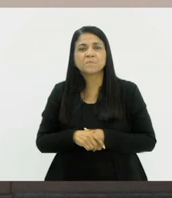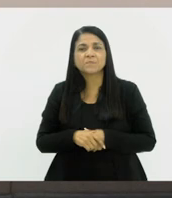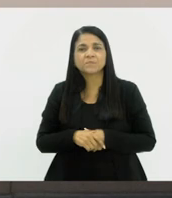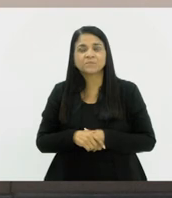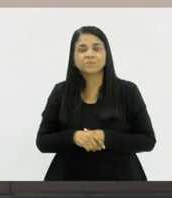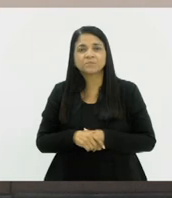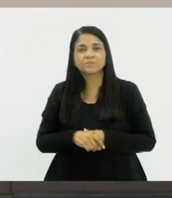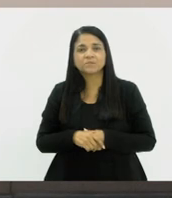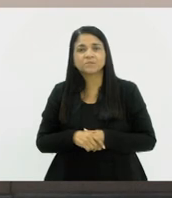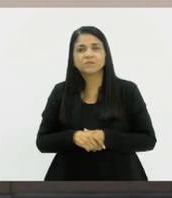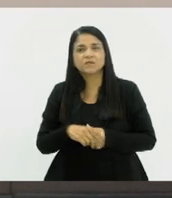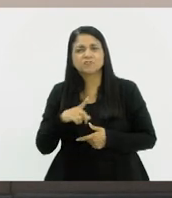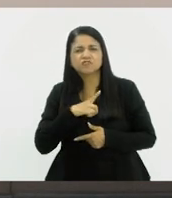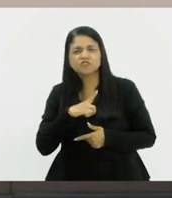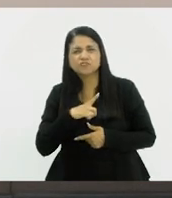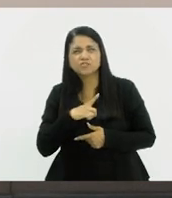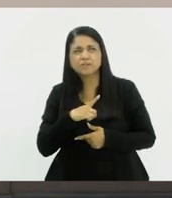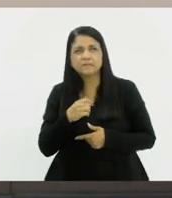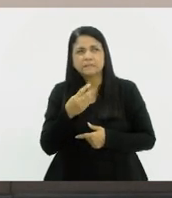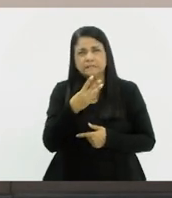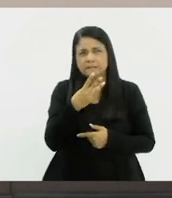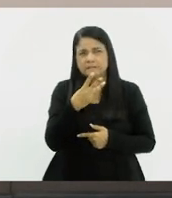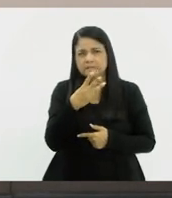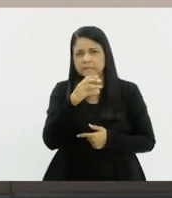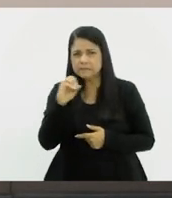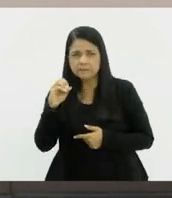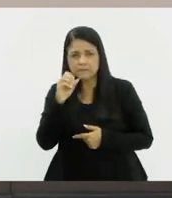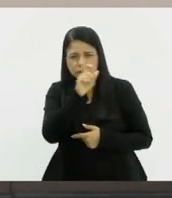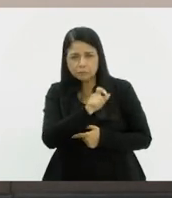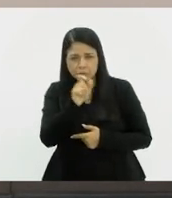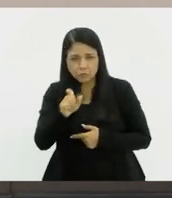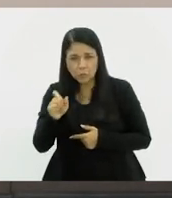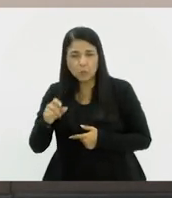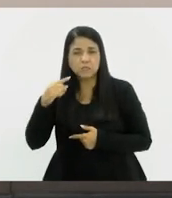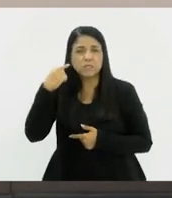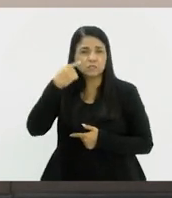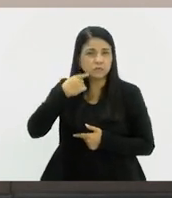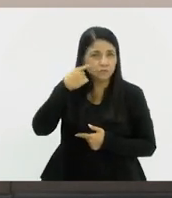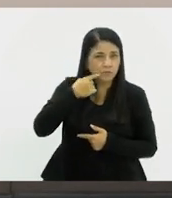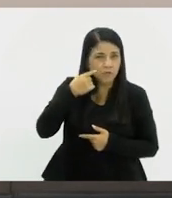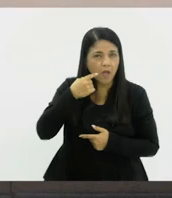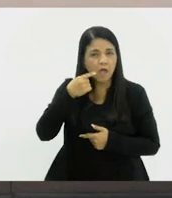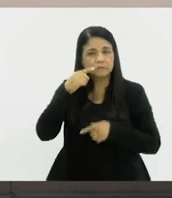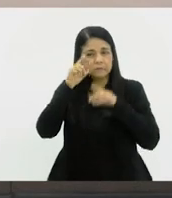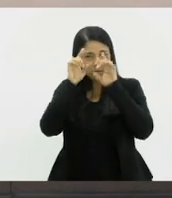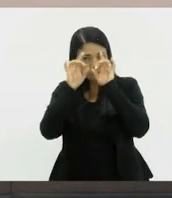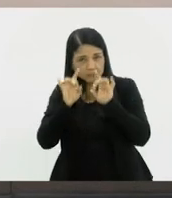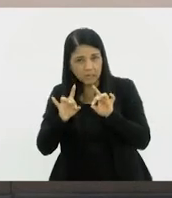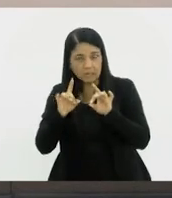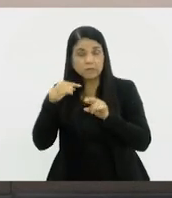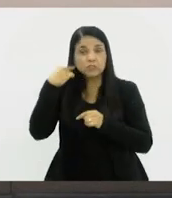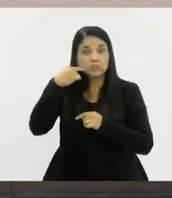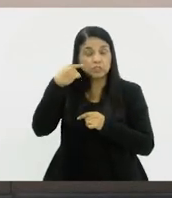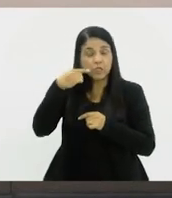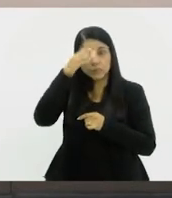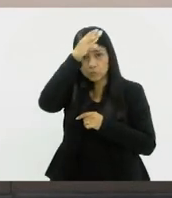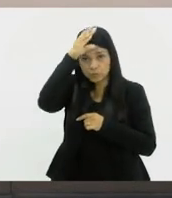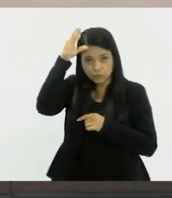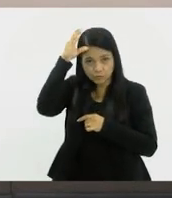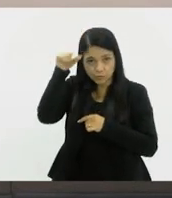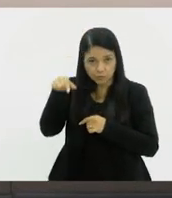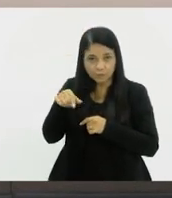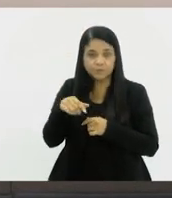eh umas 300 pessoas muitos advogados especializados em Direito do Consumidor